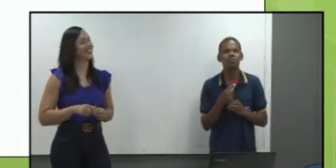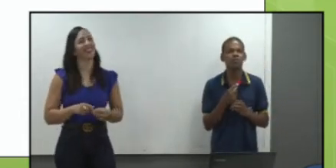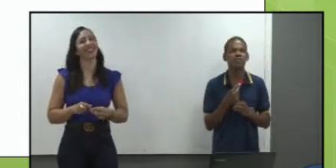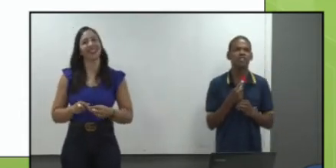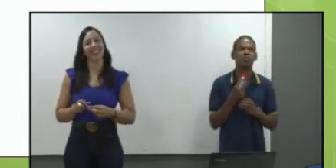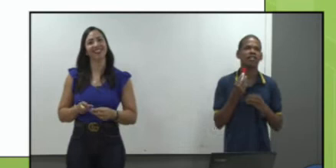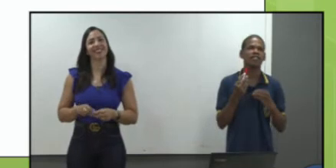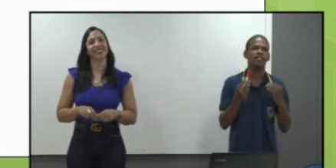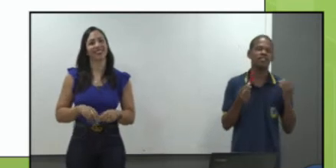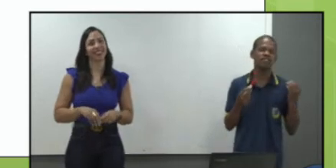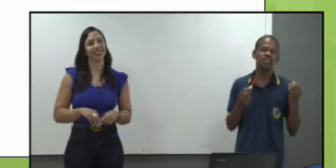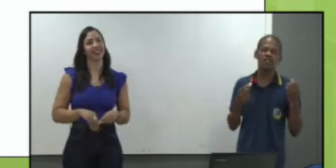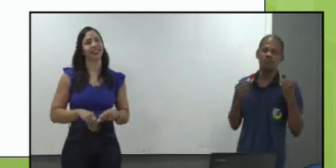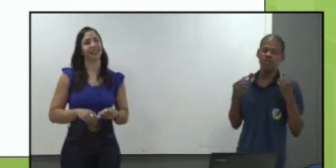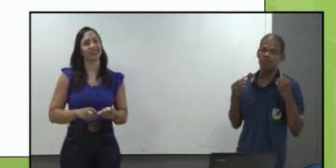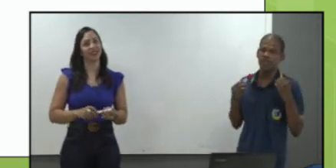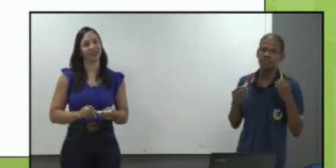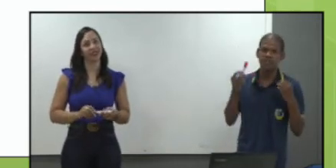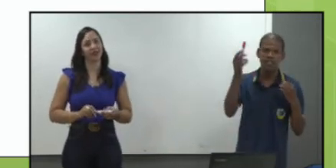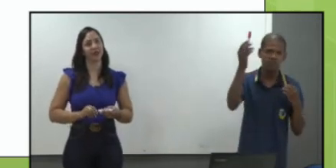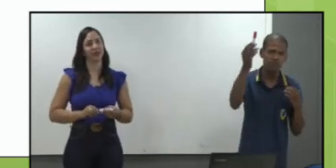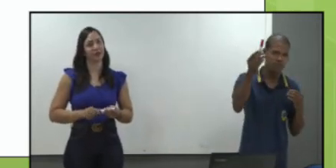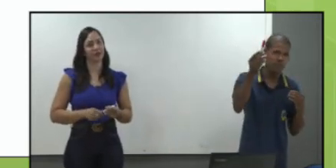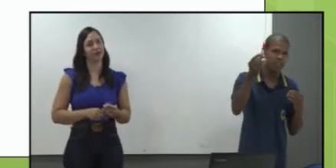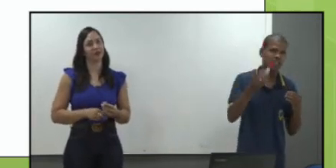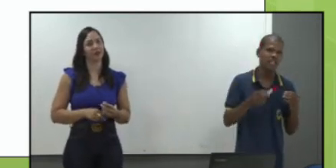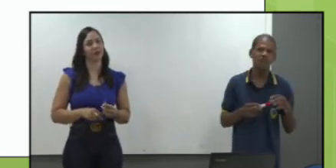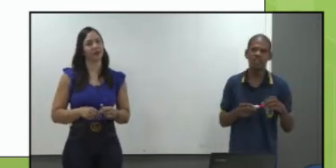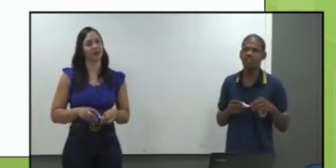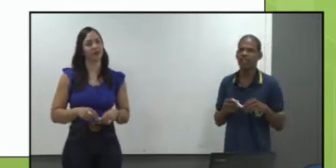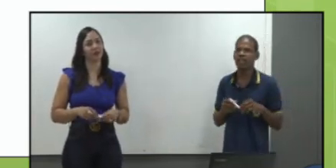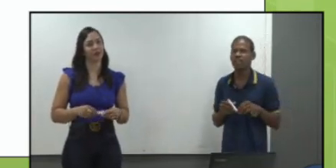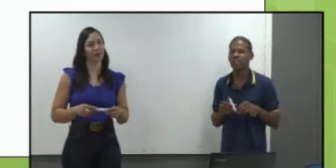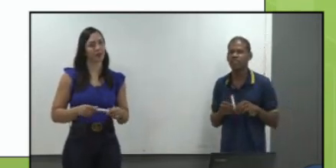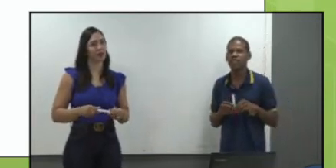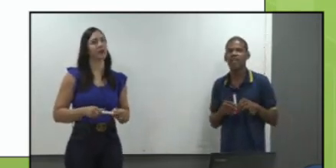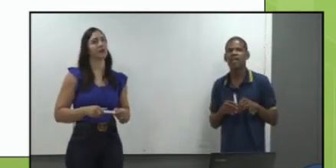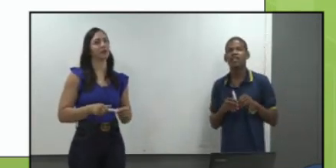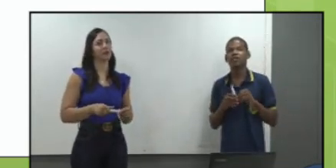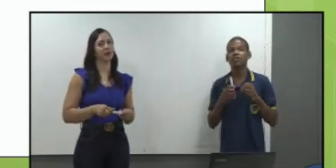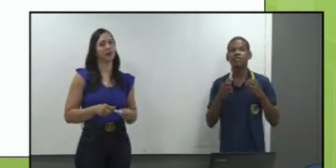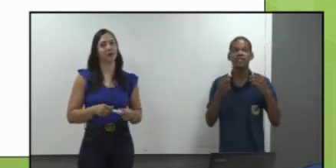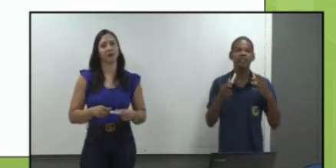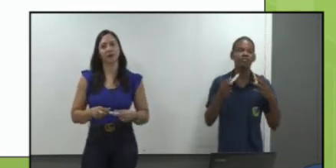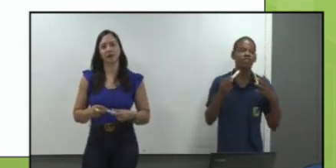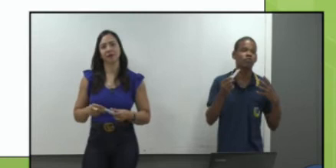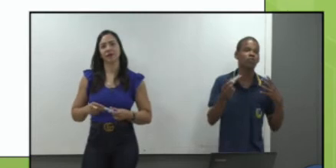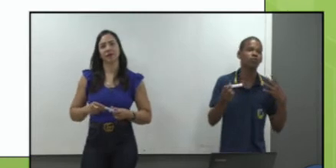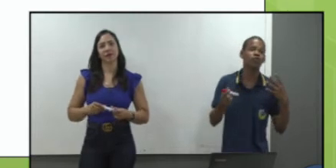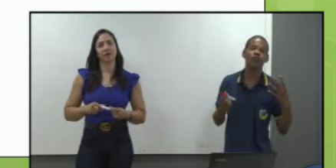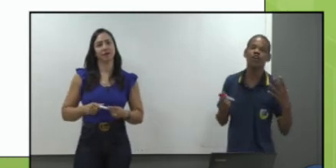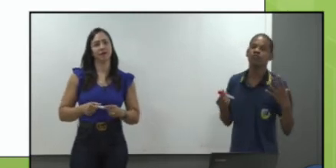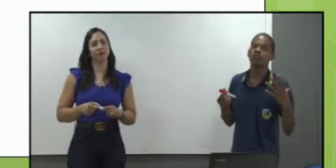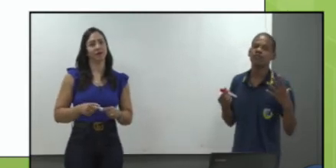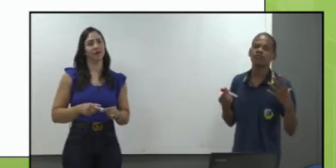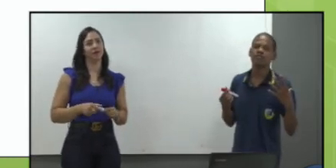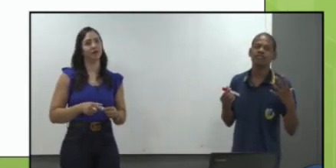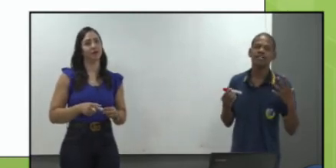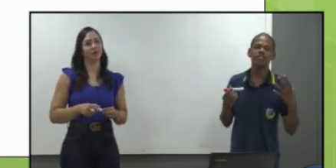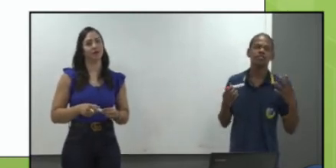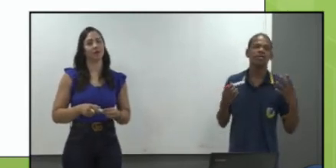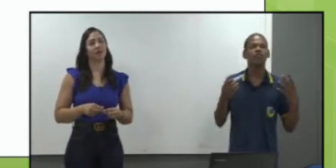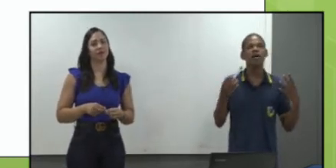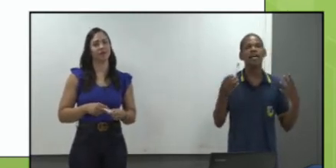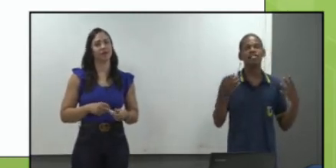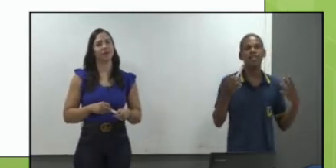gente fala, professora, também assim, acho que é bom também os alunos dar uma pesquisada, não é isso? Que os escravos usavam muito o frevo,